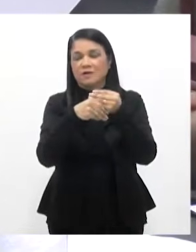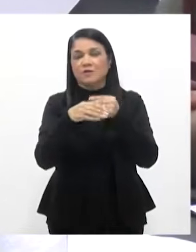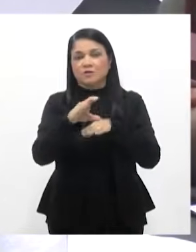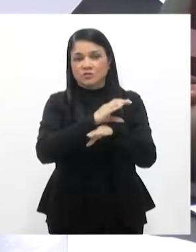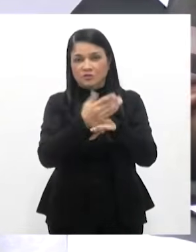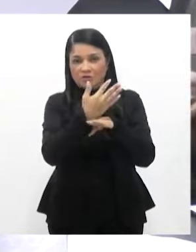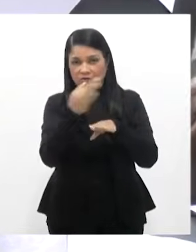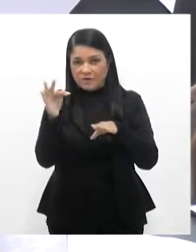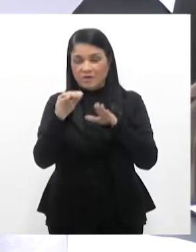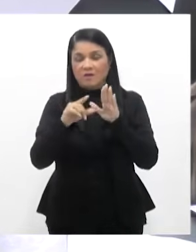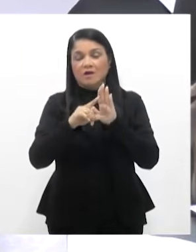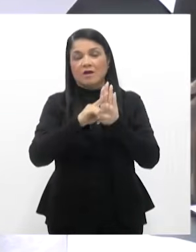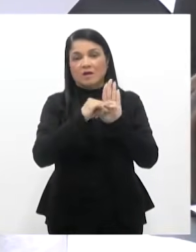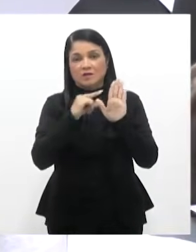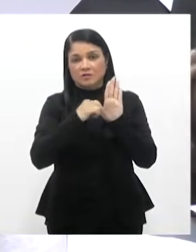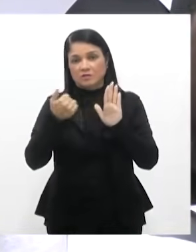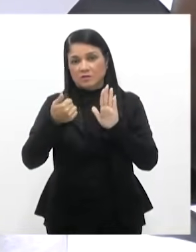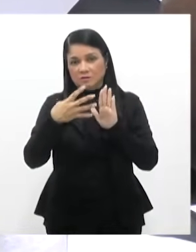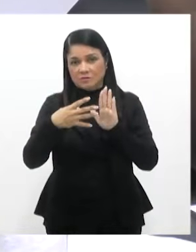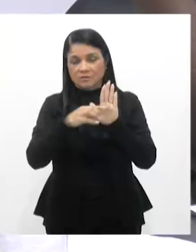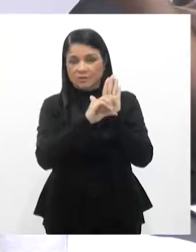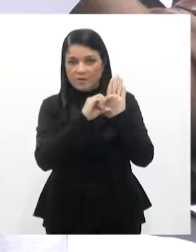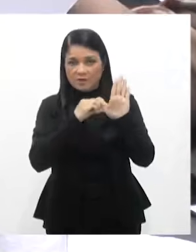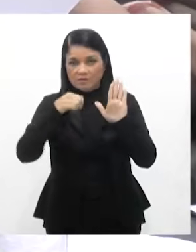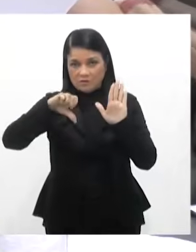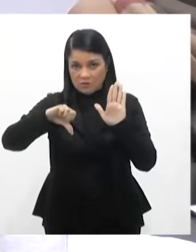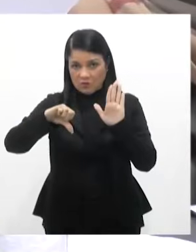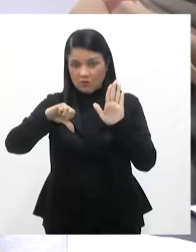Federal, artigo 14, parágrafo 9º, então está